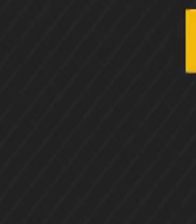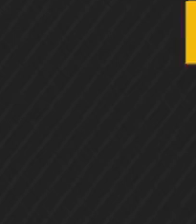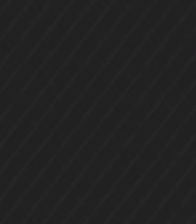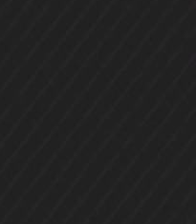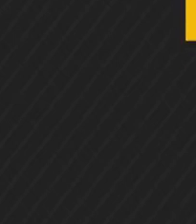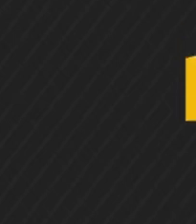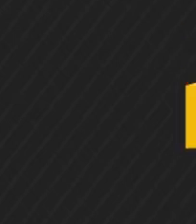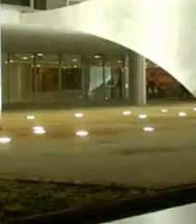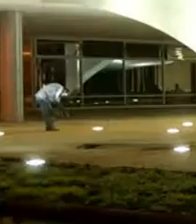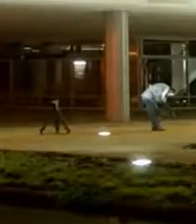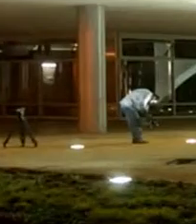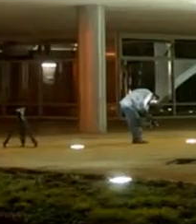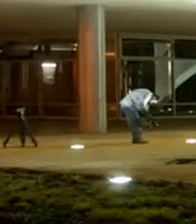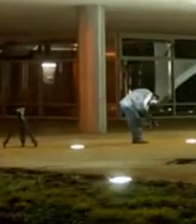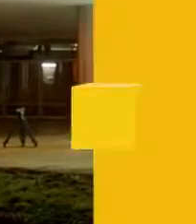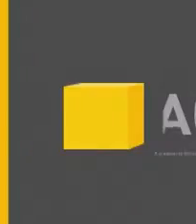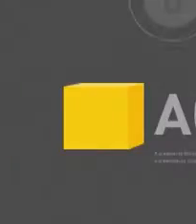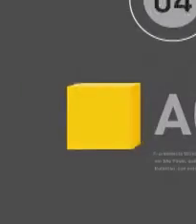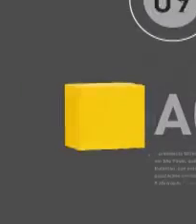Música